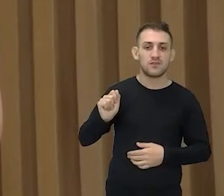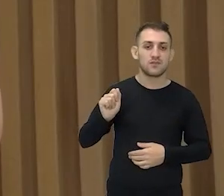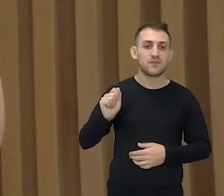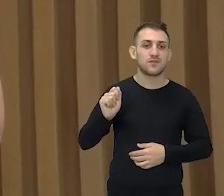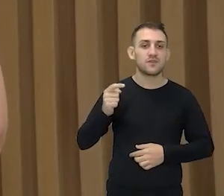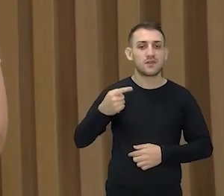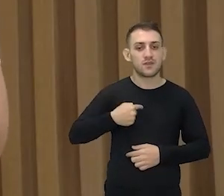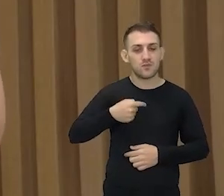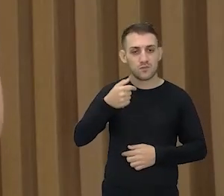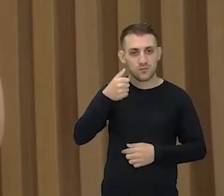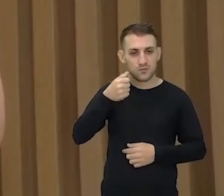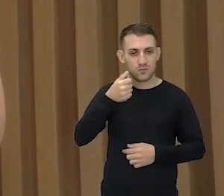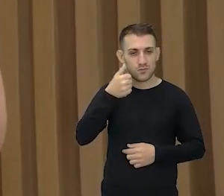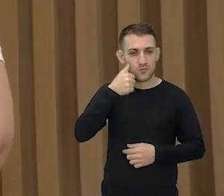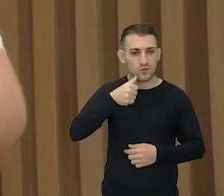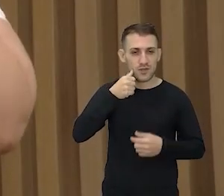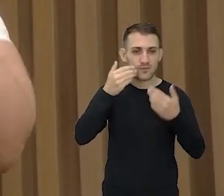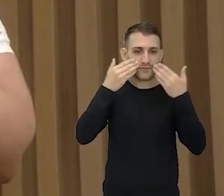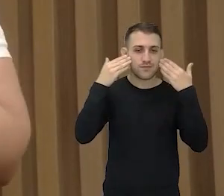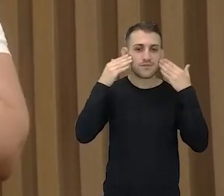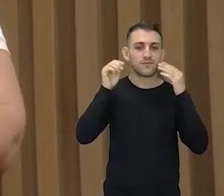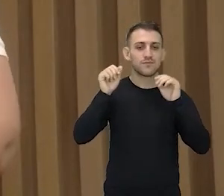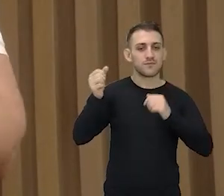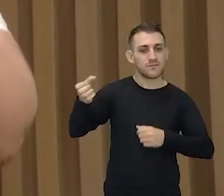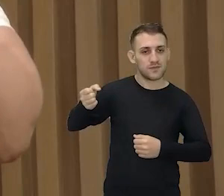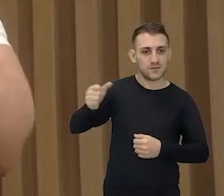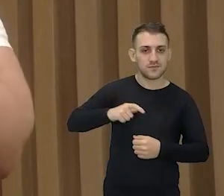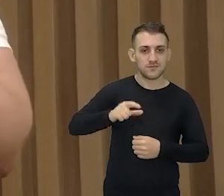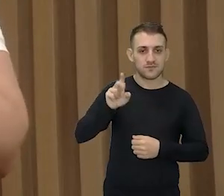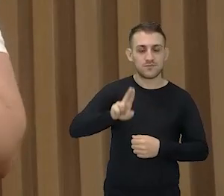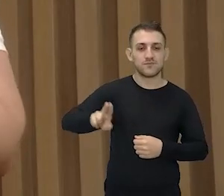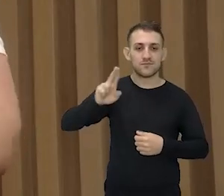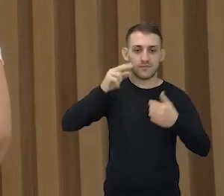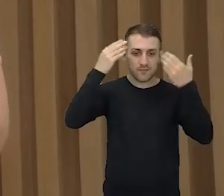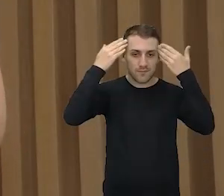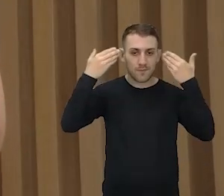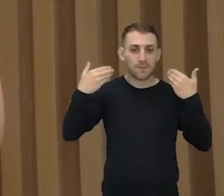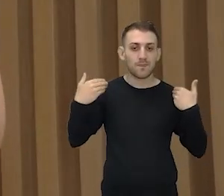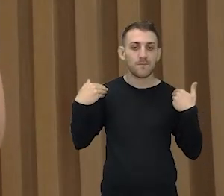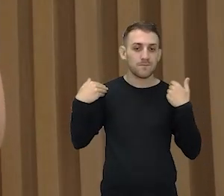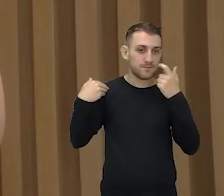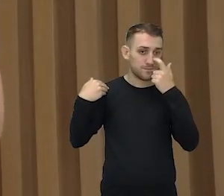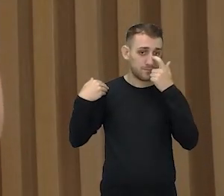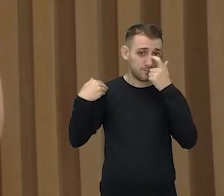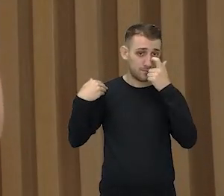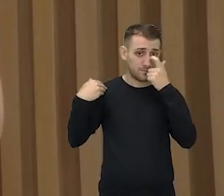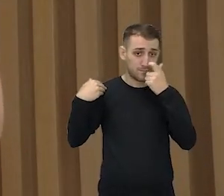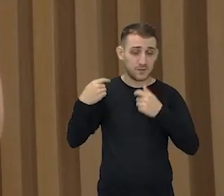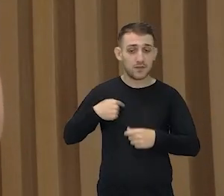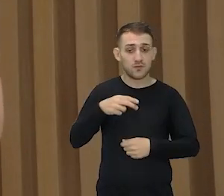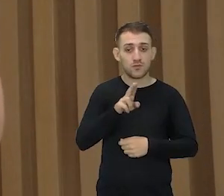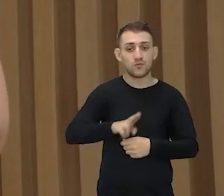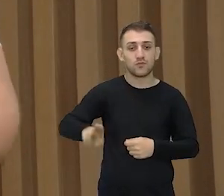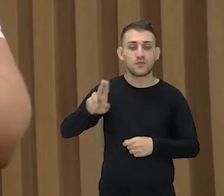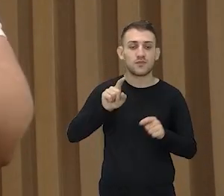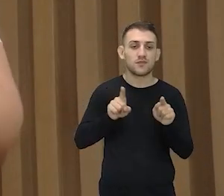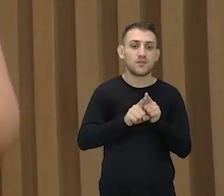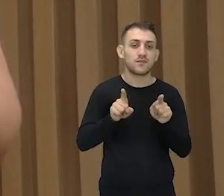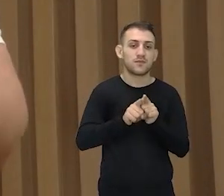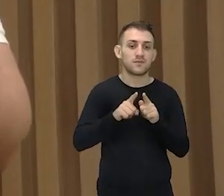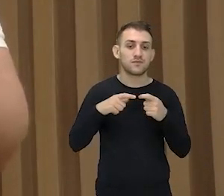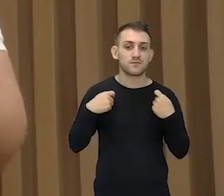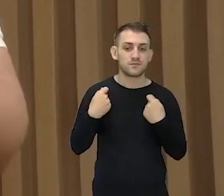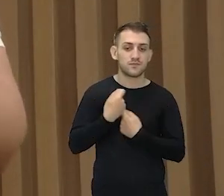Sou branca. Estou de luzes no cabelo um pouco abaixo do ombro. Estou vestindo uma